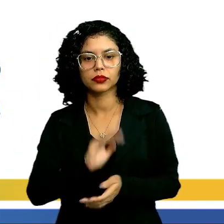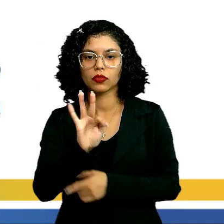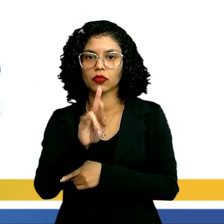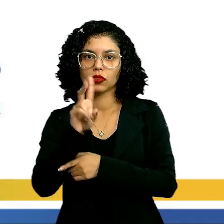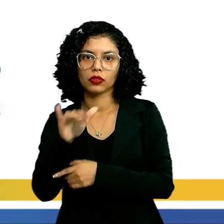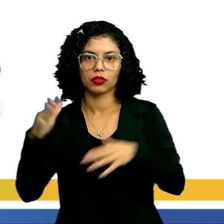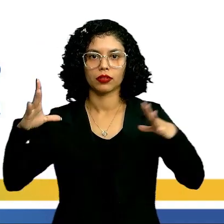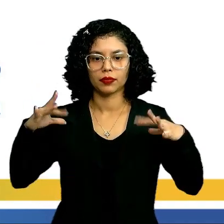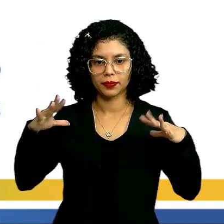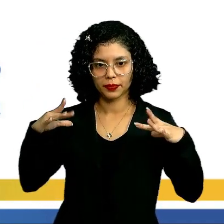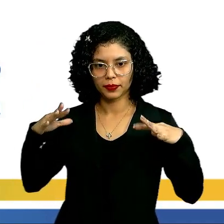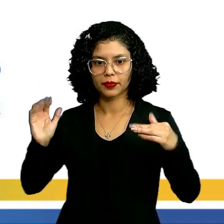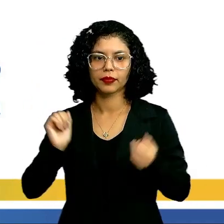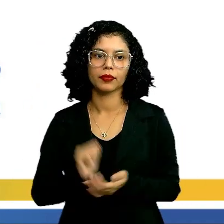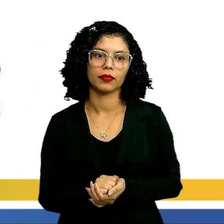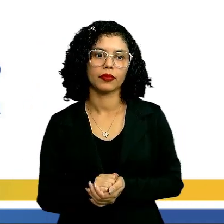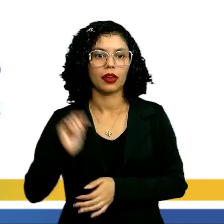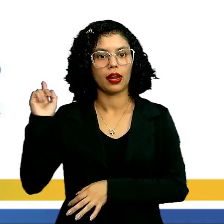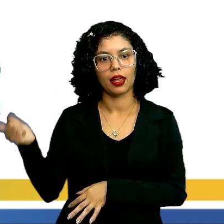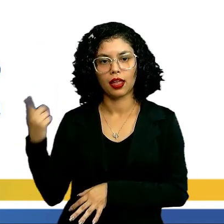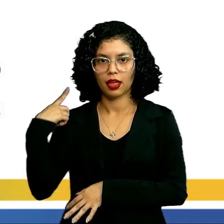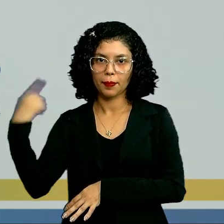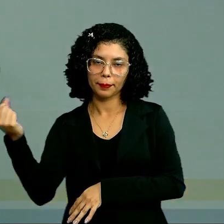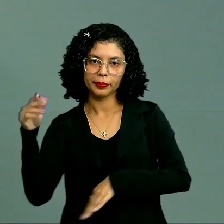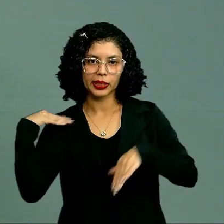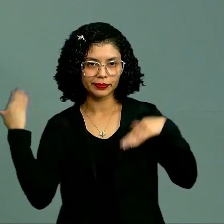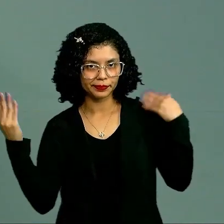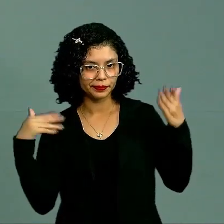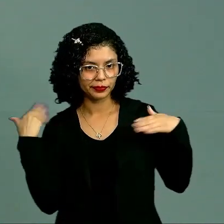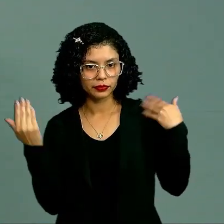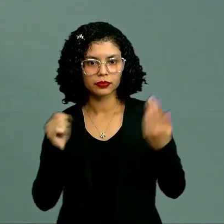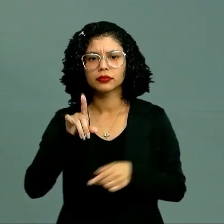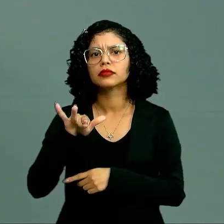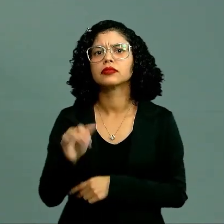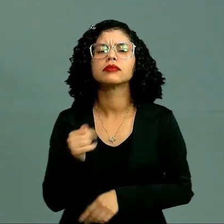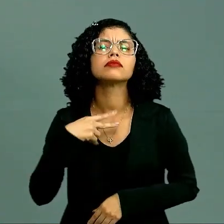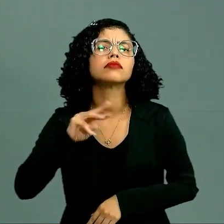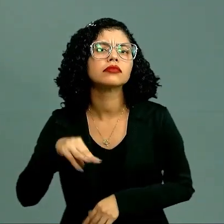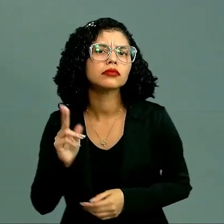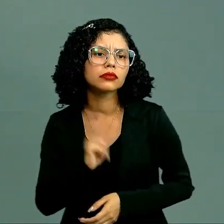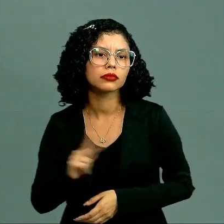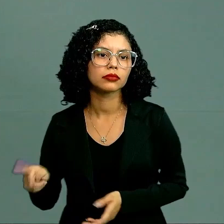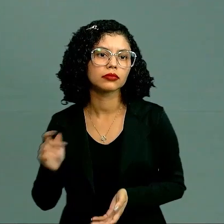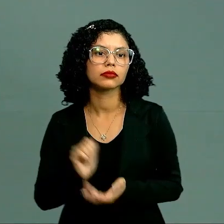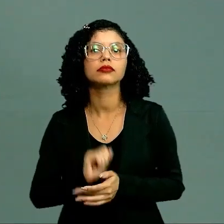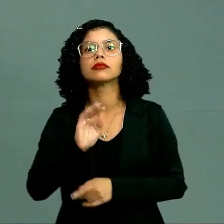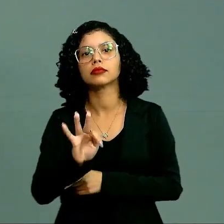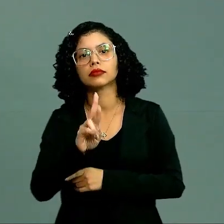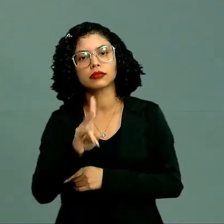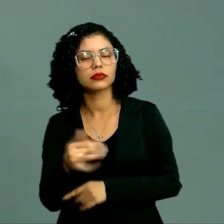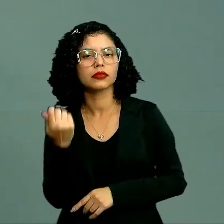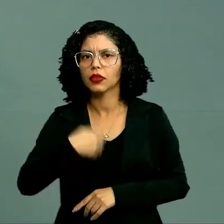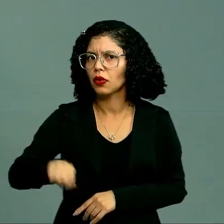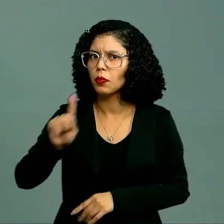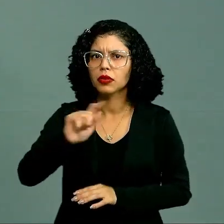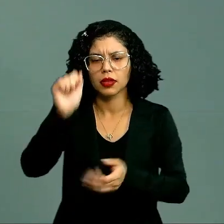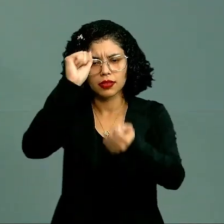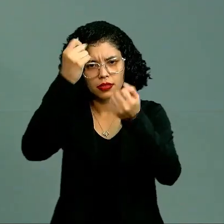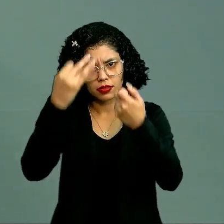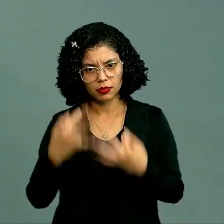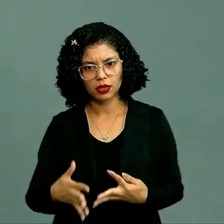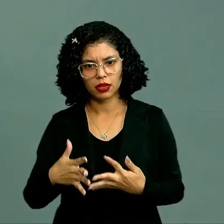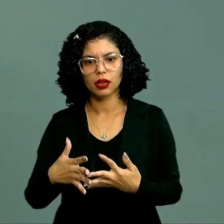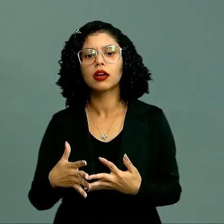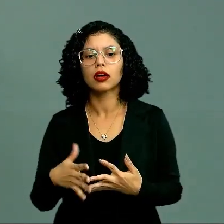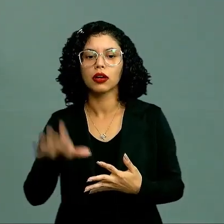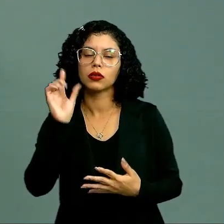está de férias. Ela disse que iria passear. Ela quem, professora? Ela, a Bruna. Eu não preciso especificar,